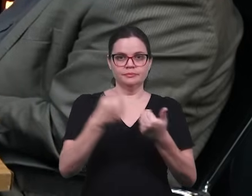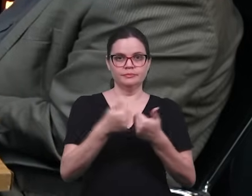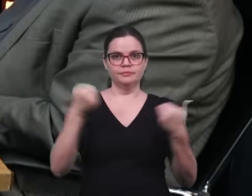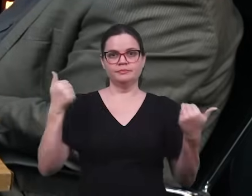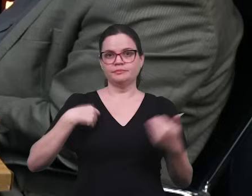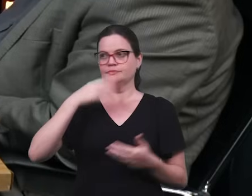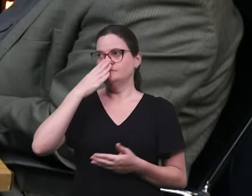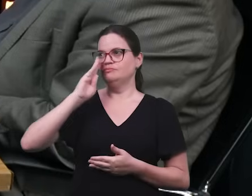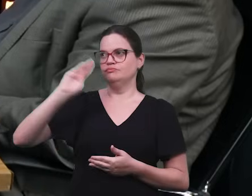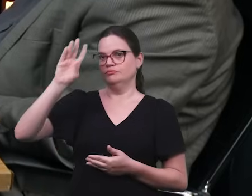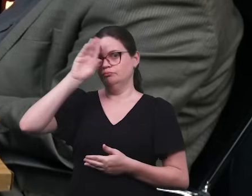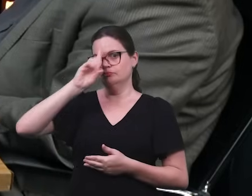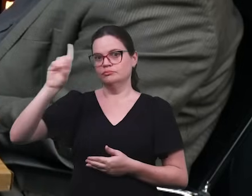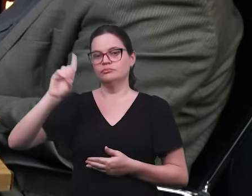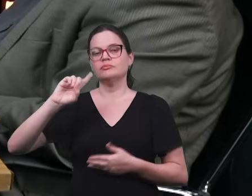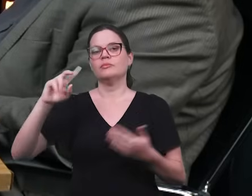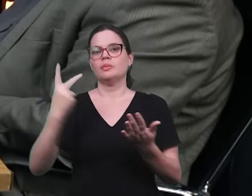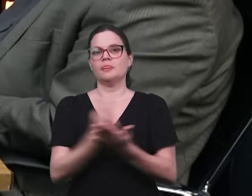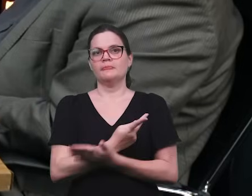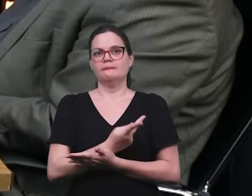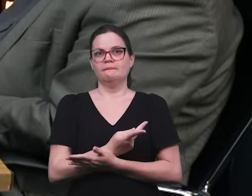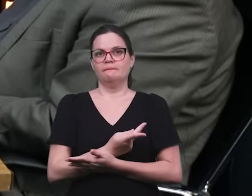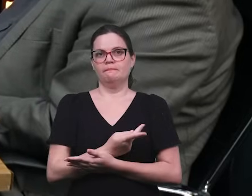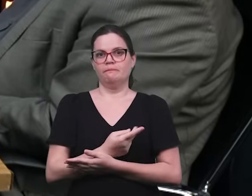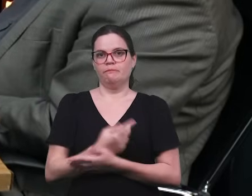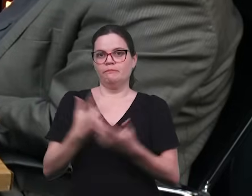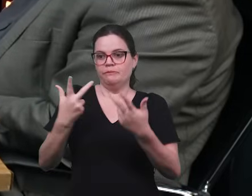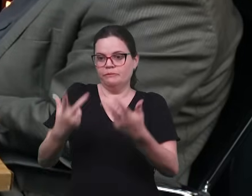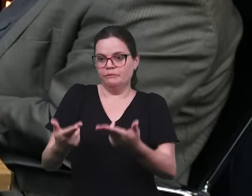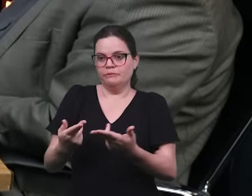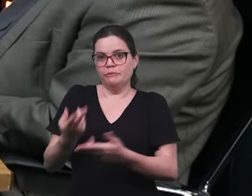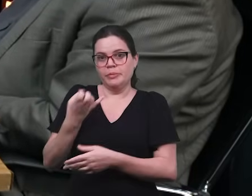afastavam, reflete aqui agora. Se pecar.